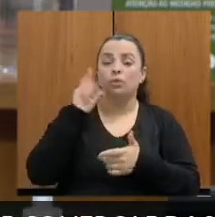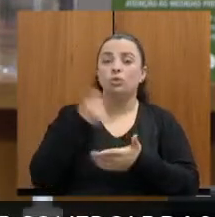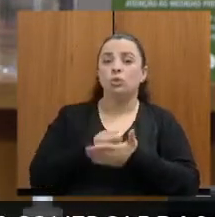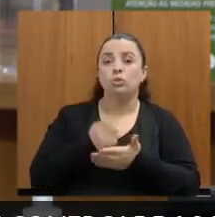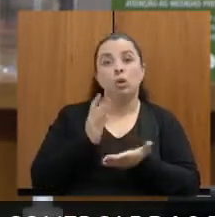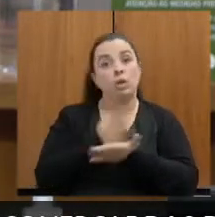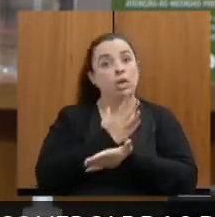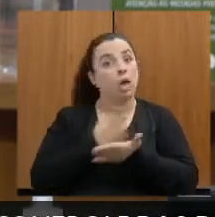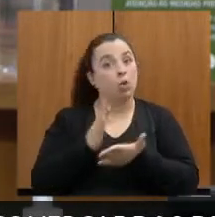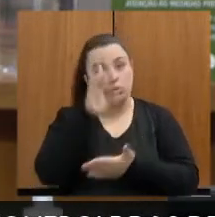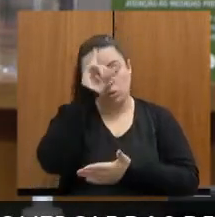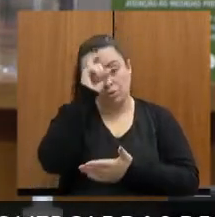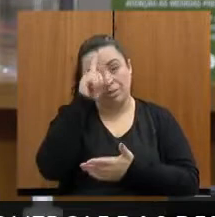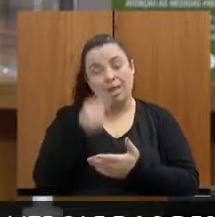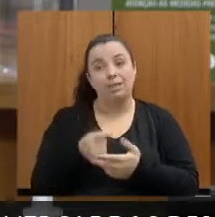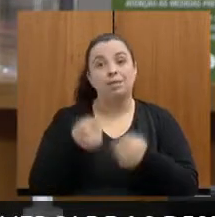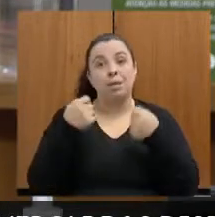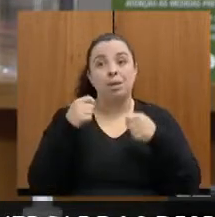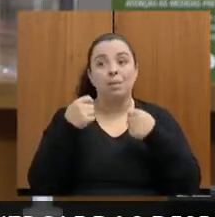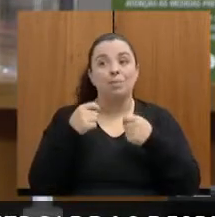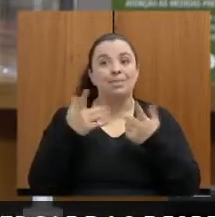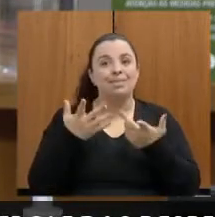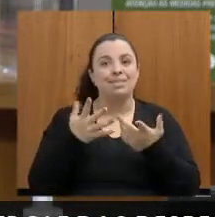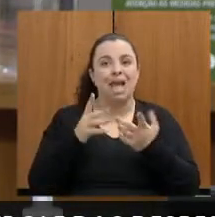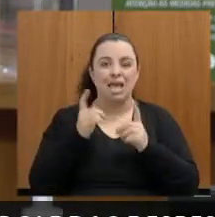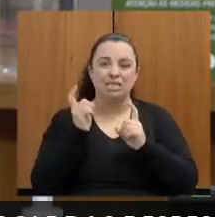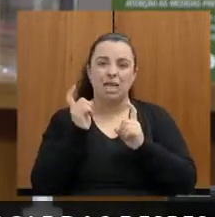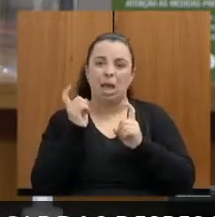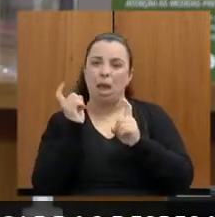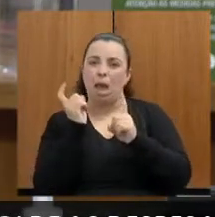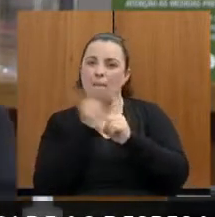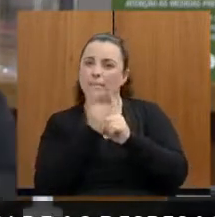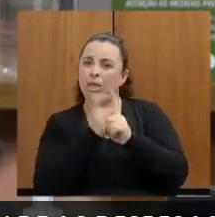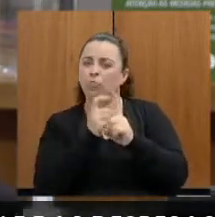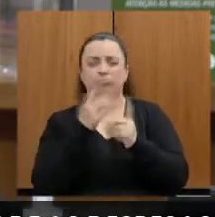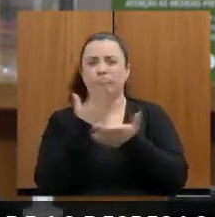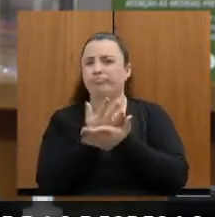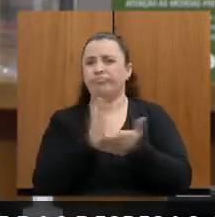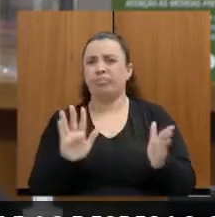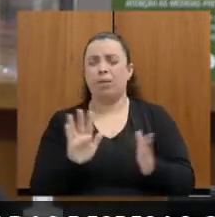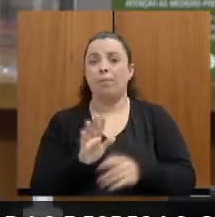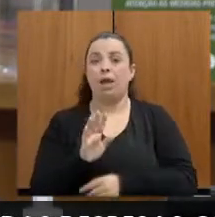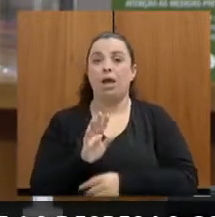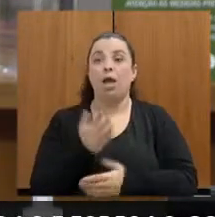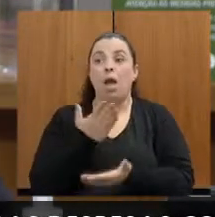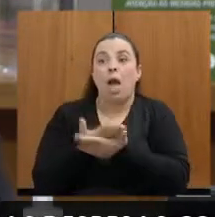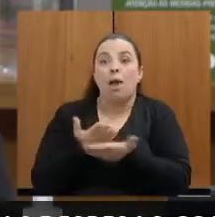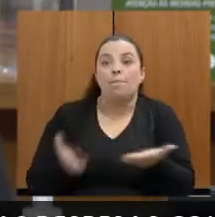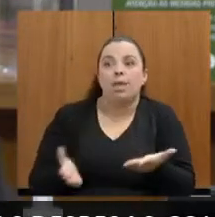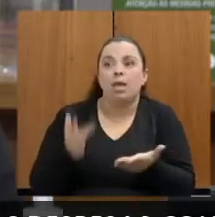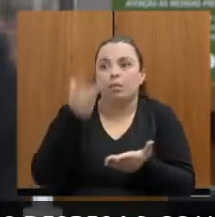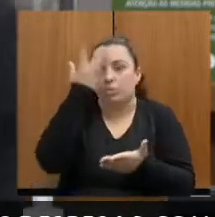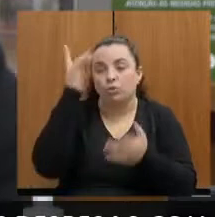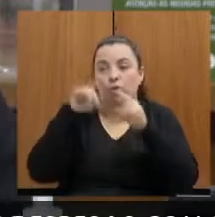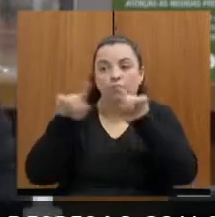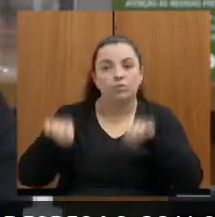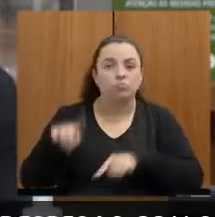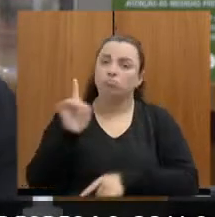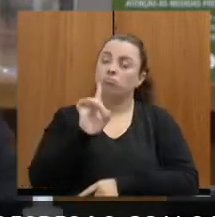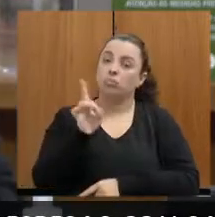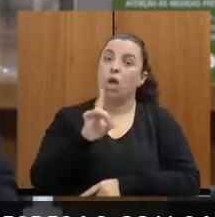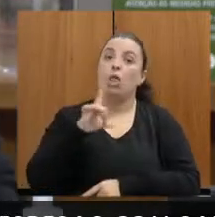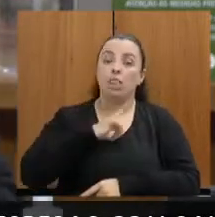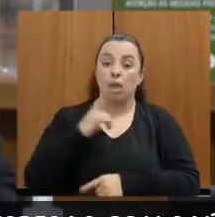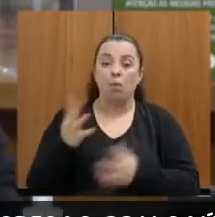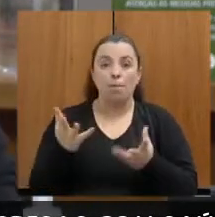especificamente gente tem que desmistificar isso não há perda para o servidor e assim uma melhoria das condições de trabalho uma